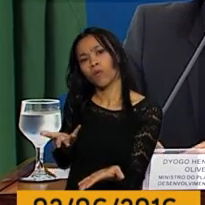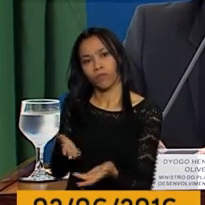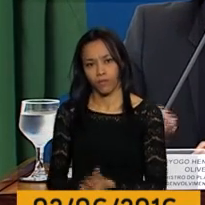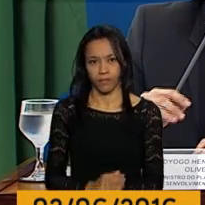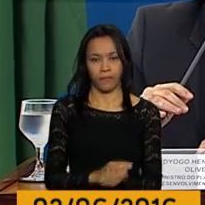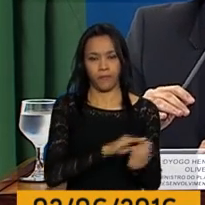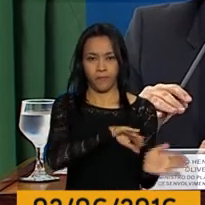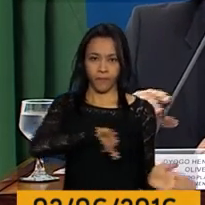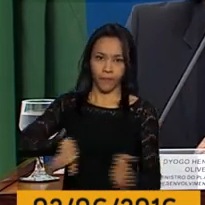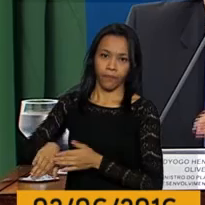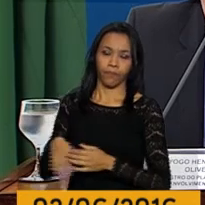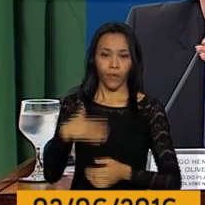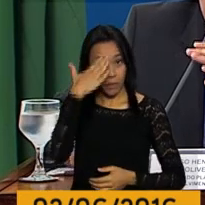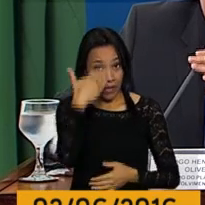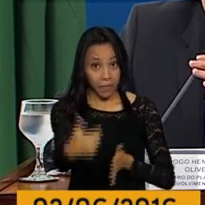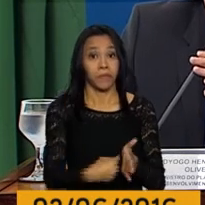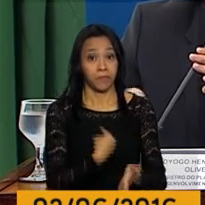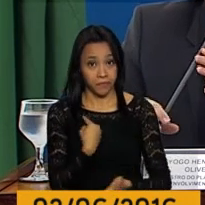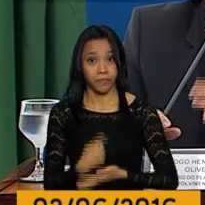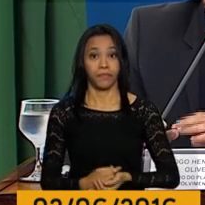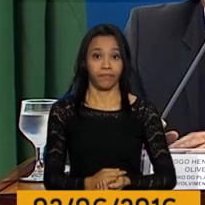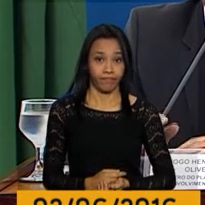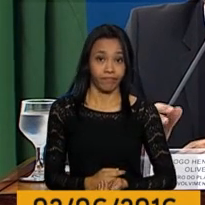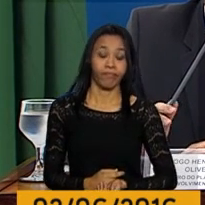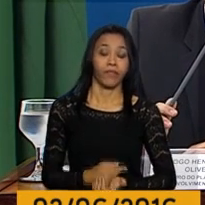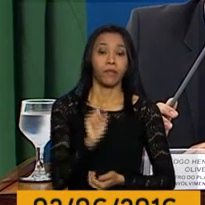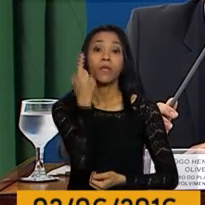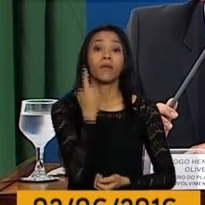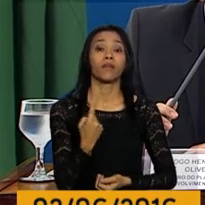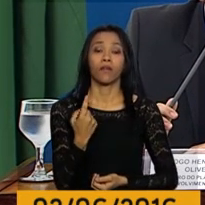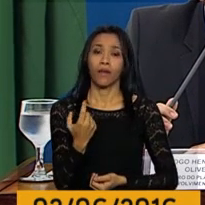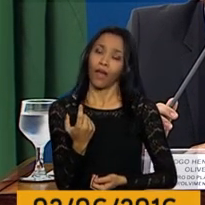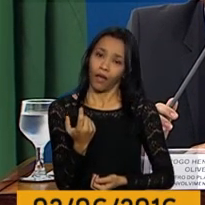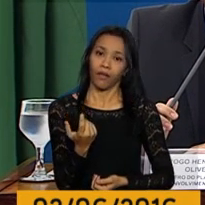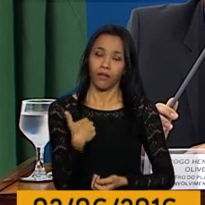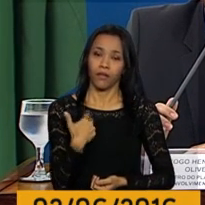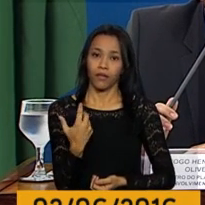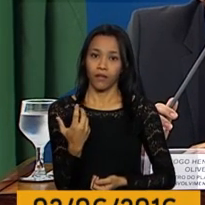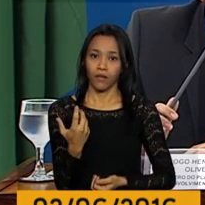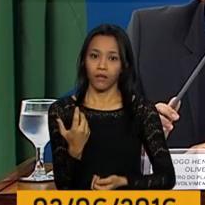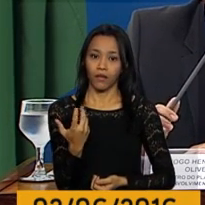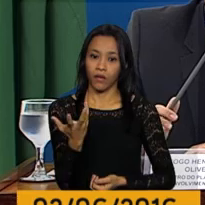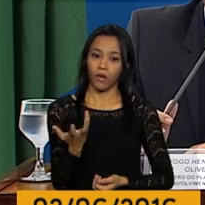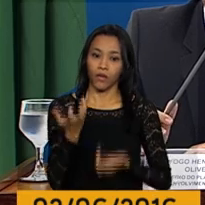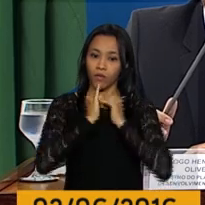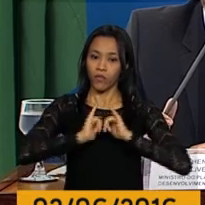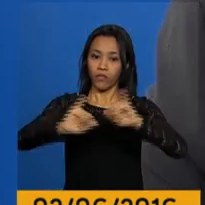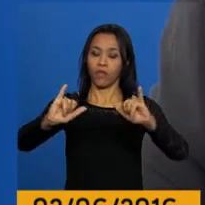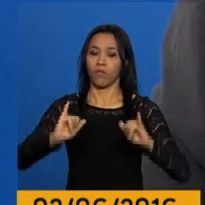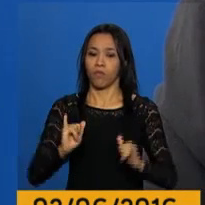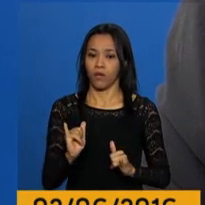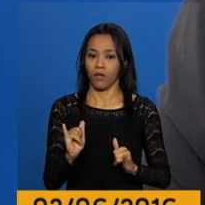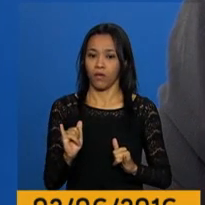Bom, obrigado pela pergunta, Camila. Em primeiro lugar, eu também queria dar uma informação importante, o seguinte.